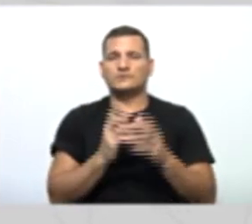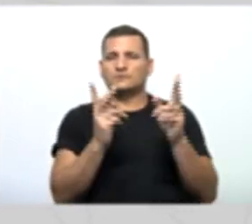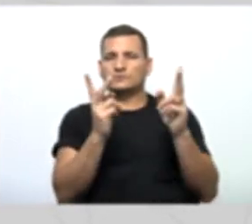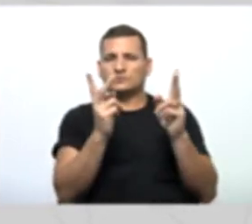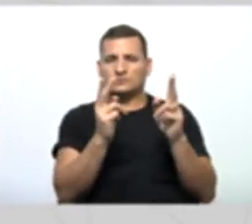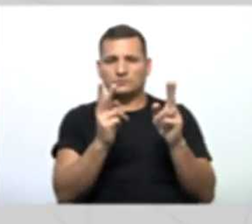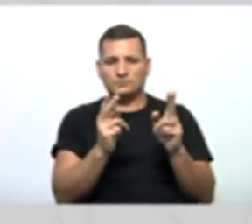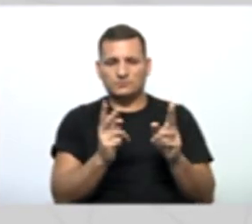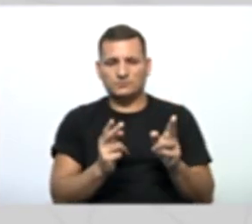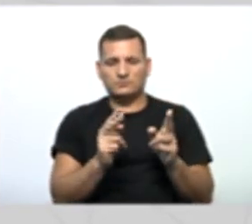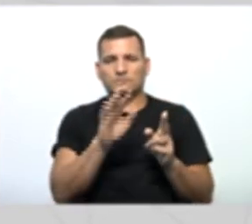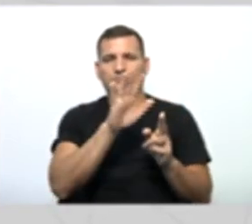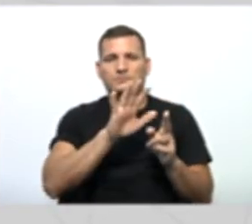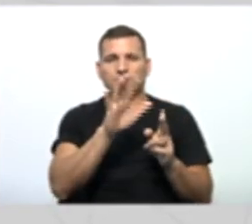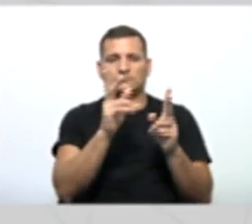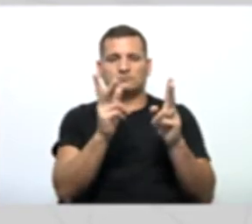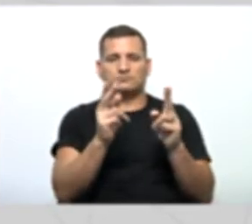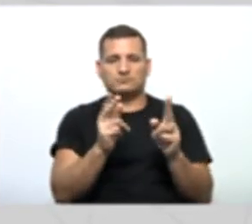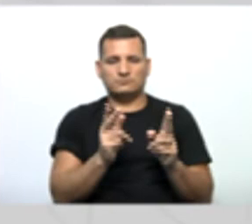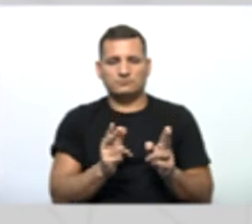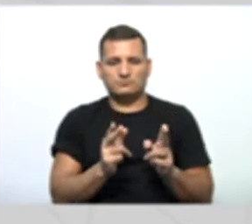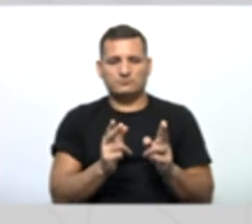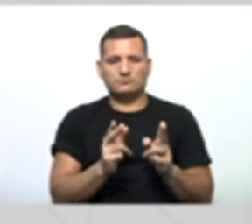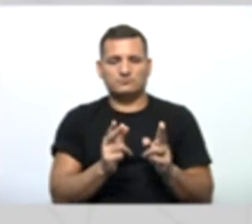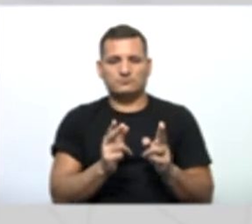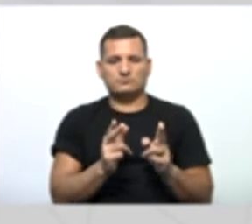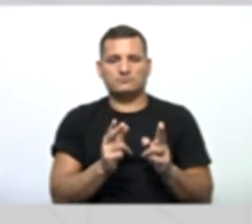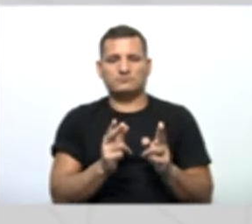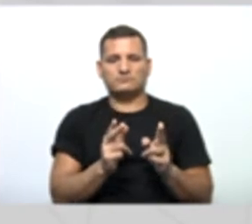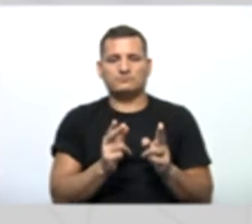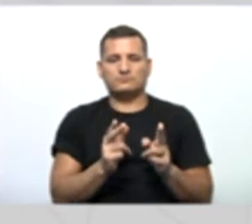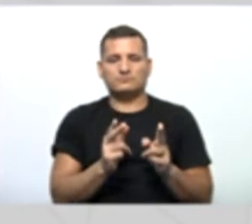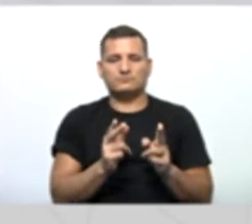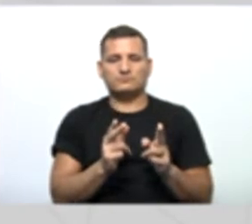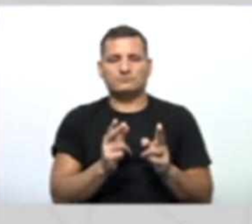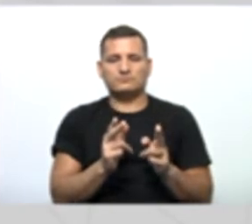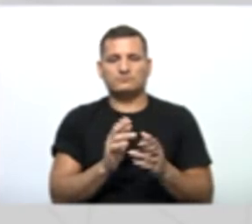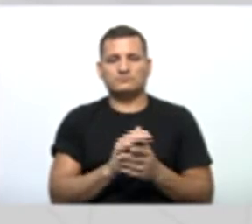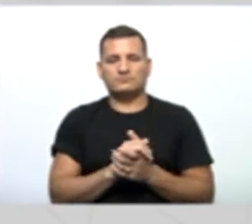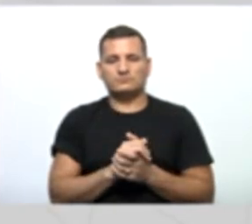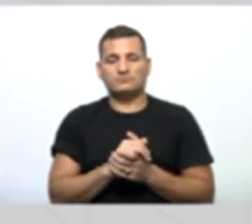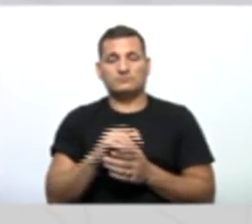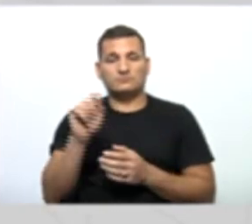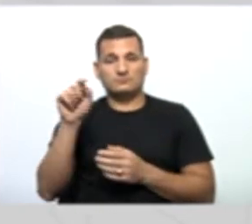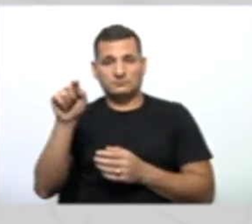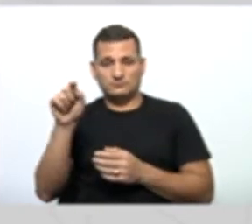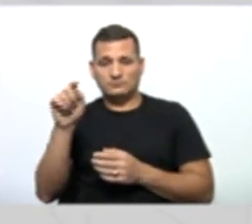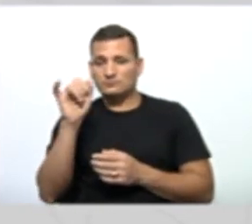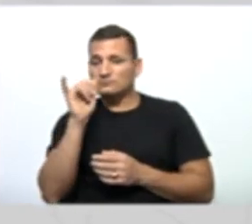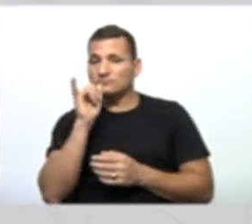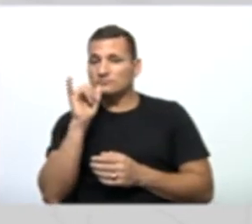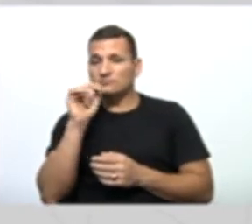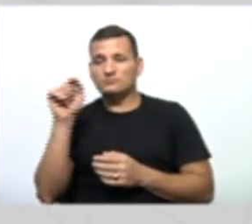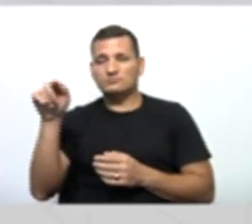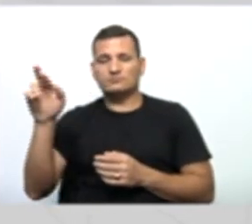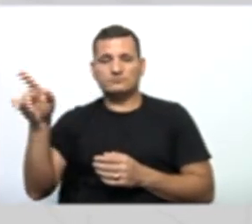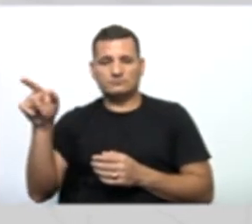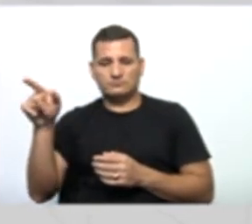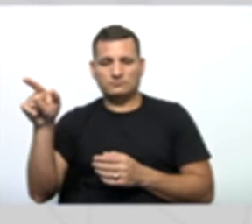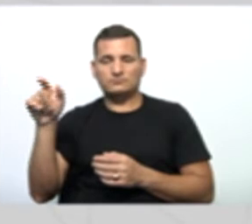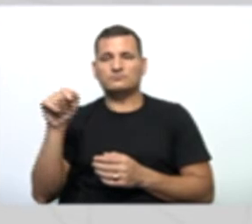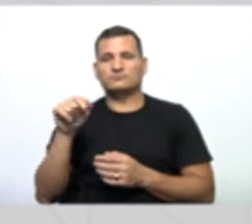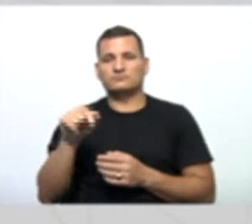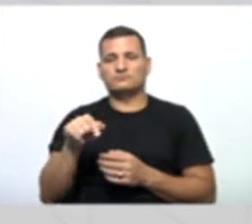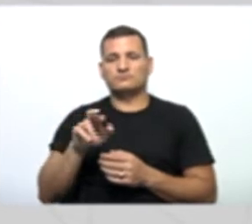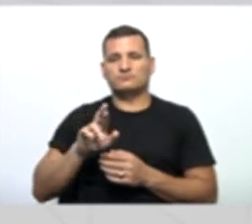simétrico, aqui não é... São 2 exemplos de assimétrico, porque ó, esse espaçamento é diferente desse e é diferente